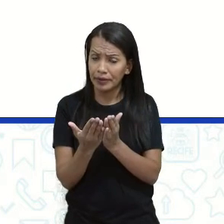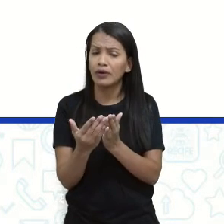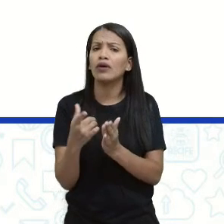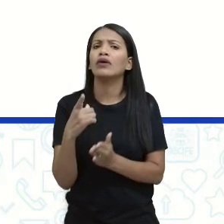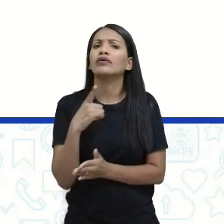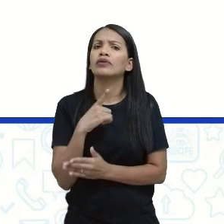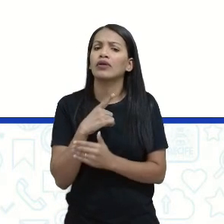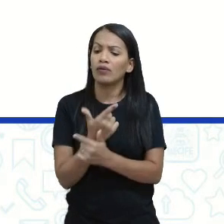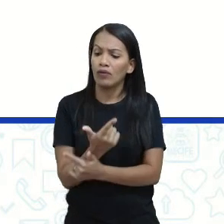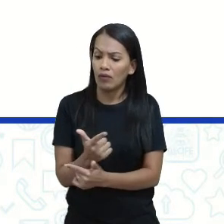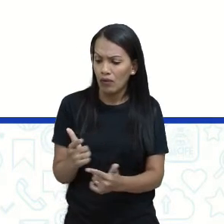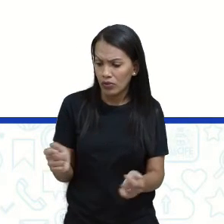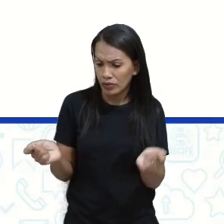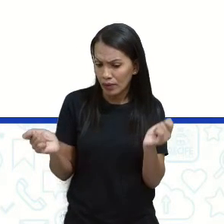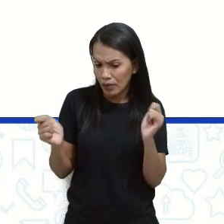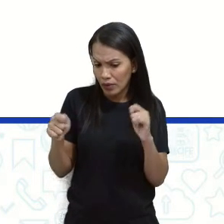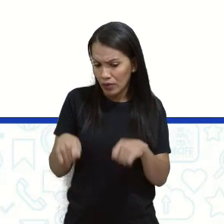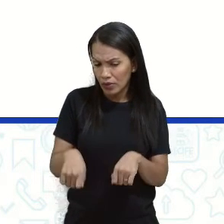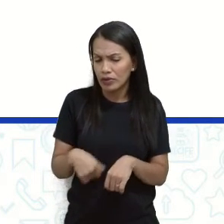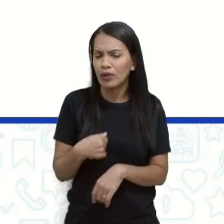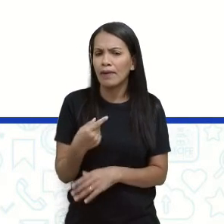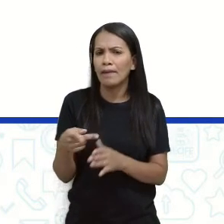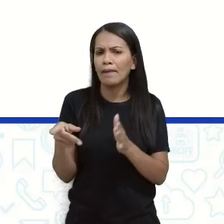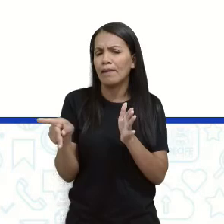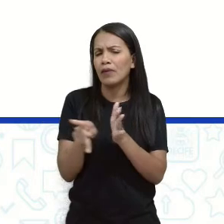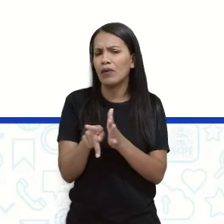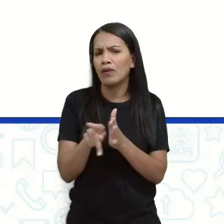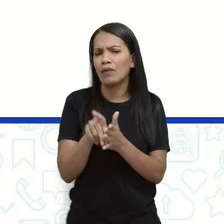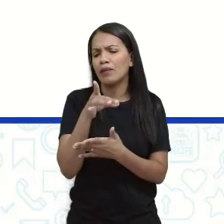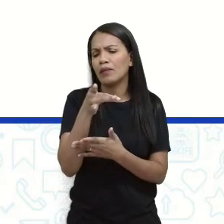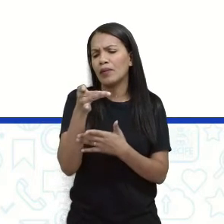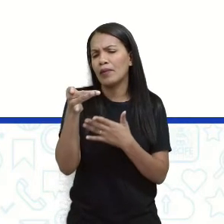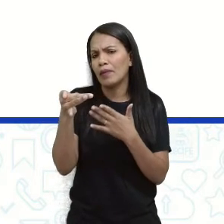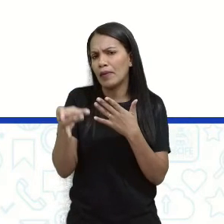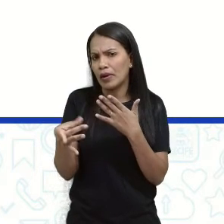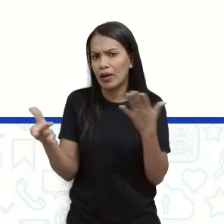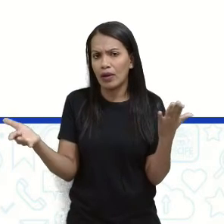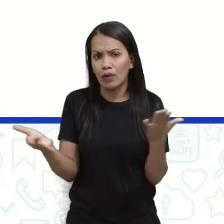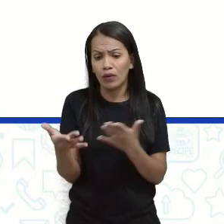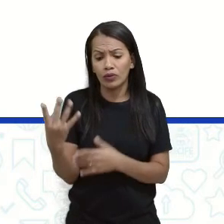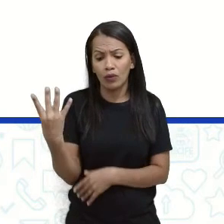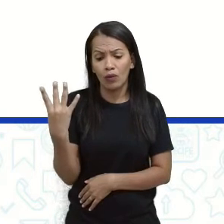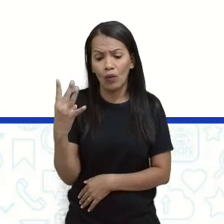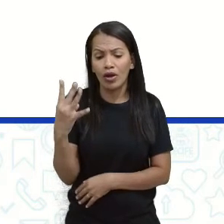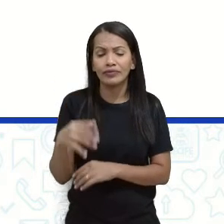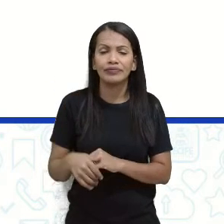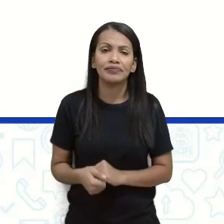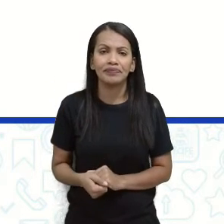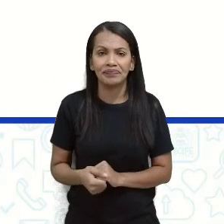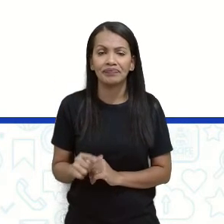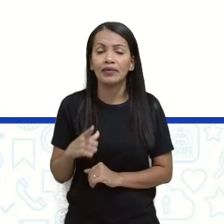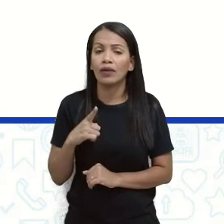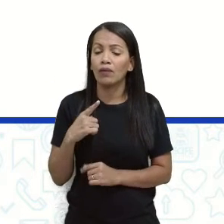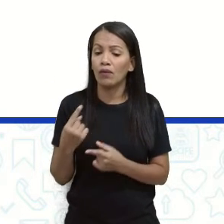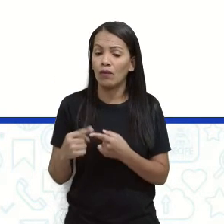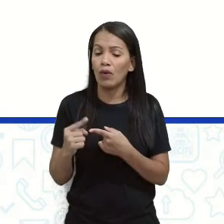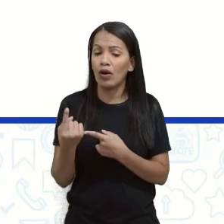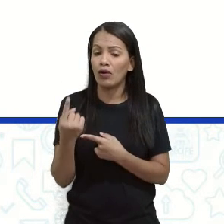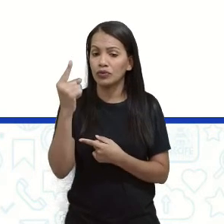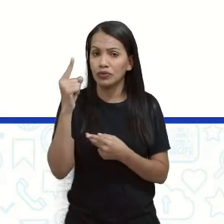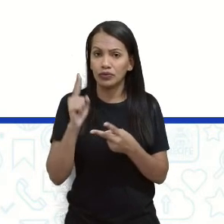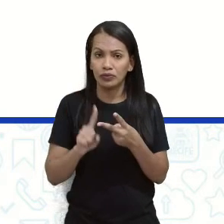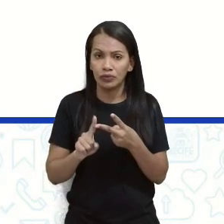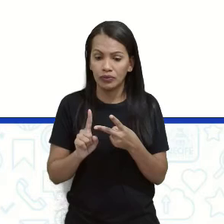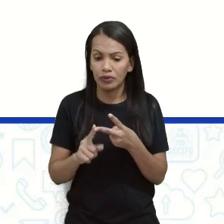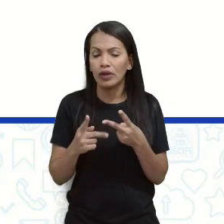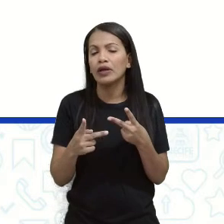tenho uma outra fórmula um pouquinho mais específica, que é quando eu uso agora 4 variáveis. Eu tenho a altura, eu tenho